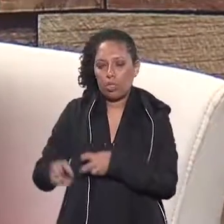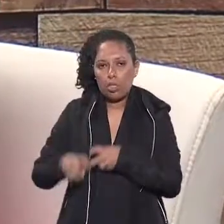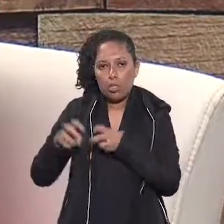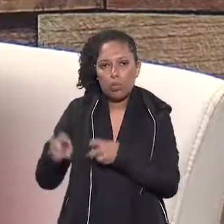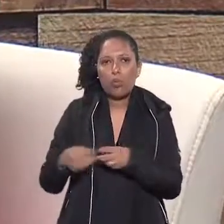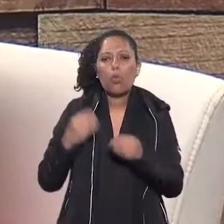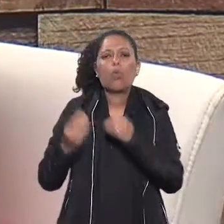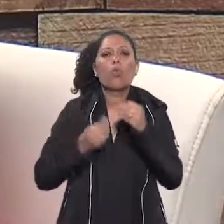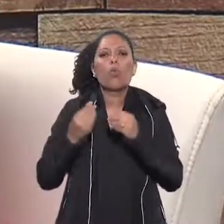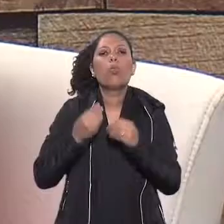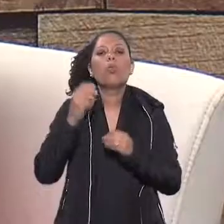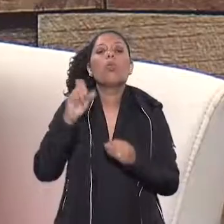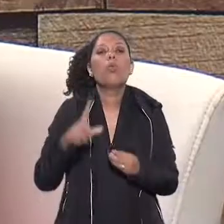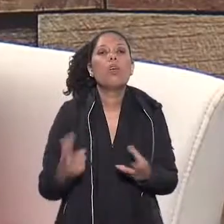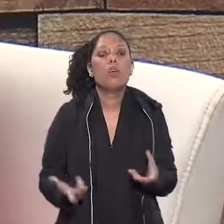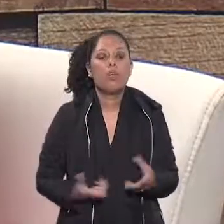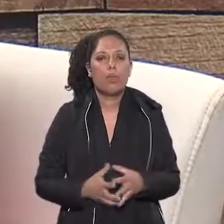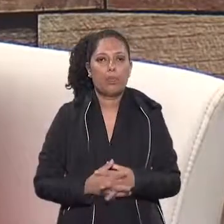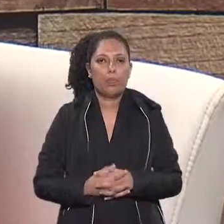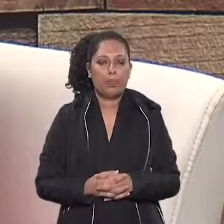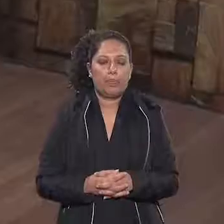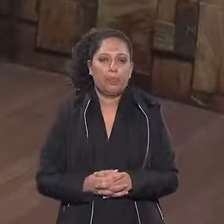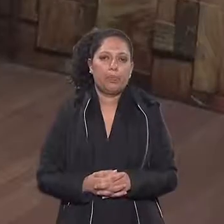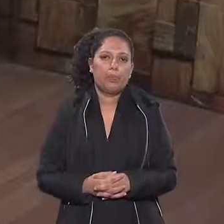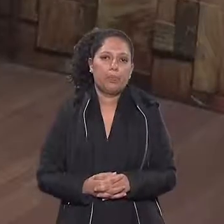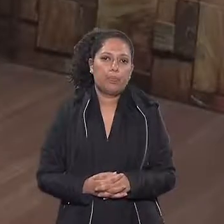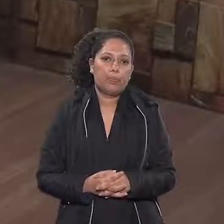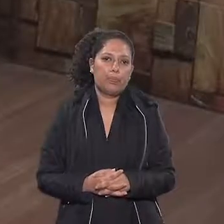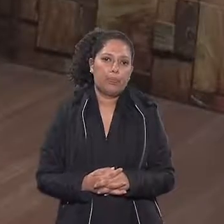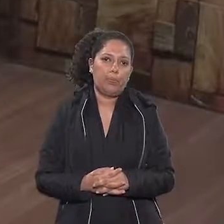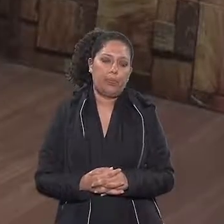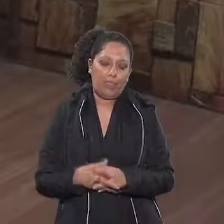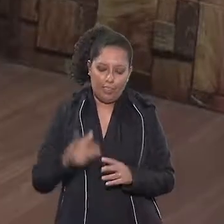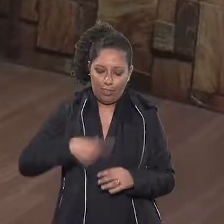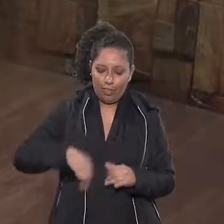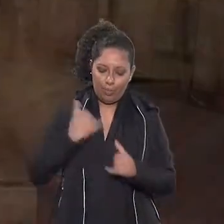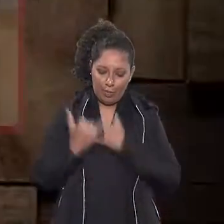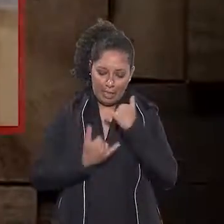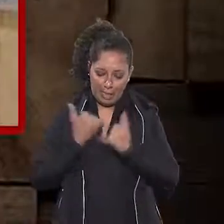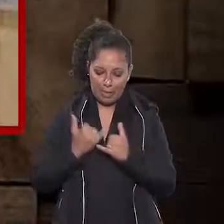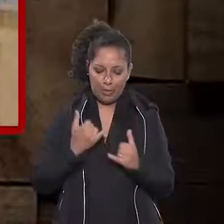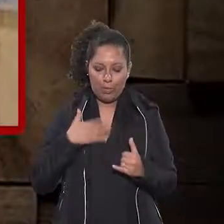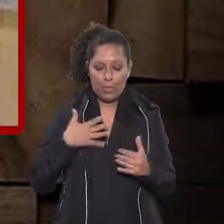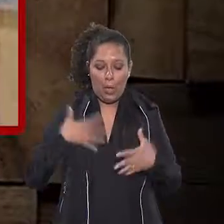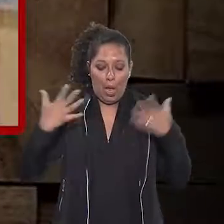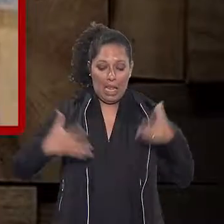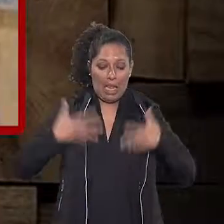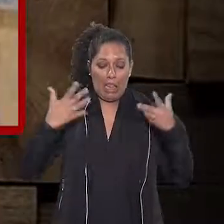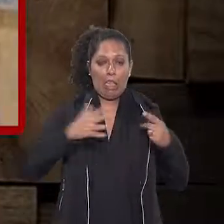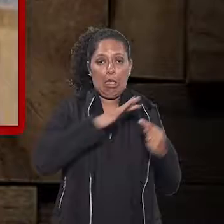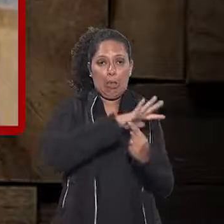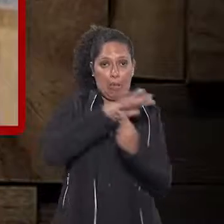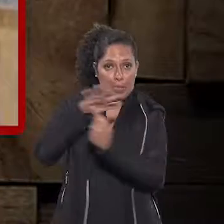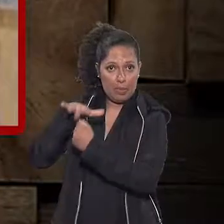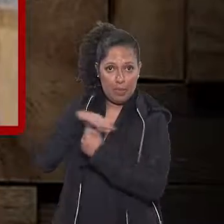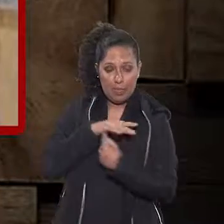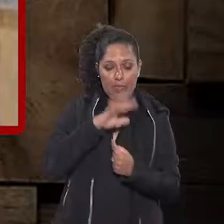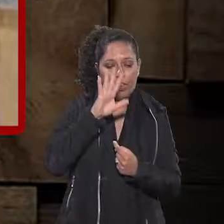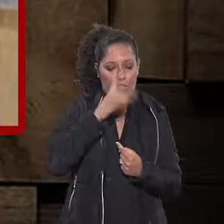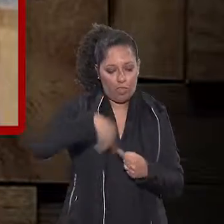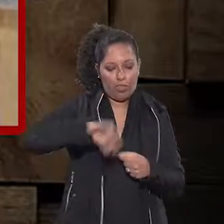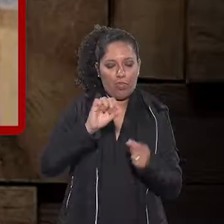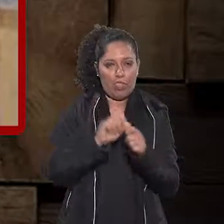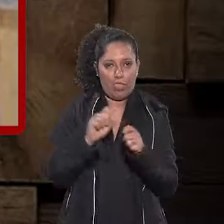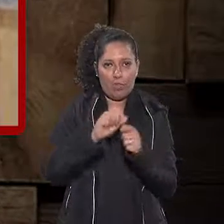público. Então, como é que tem sido essa experiência? A gente brinca, né, que eu faço a animação da feira, mas é isso, que a gente faz